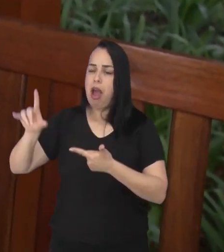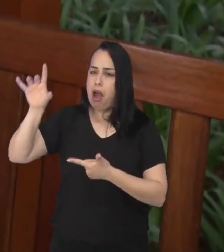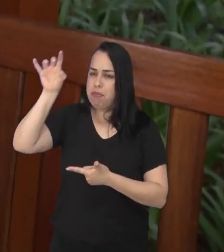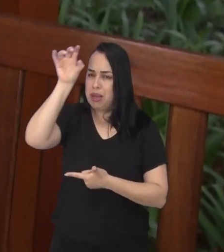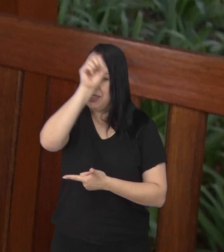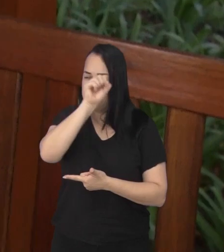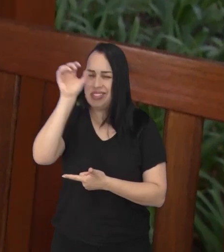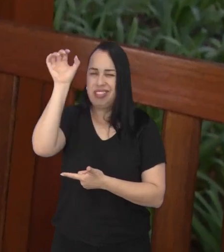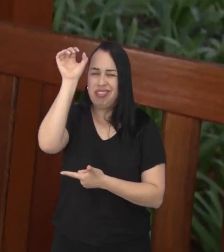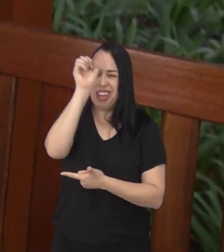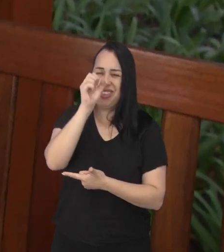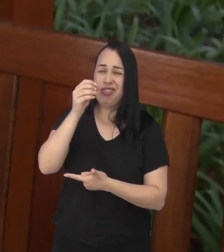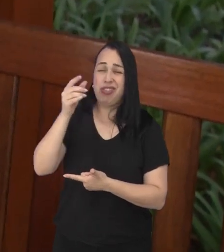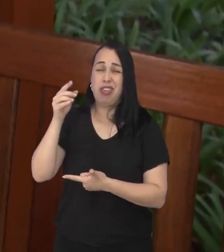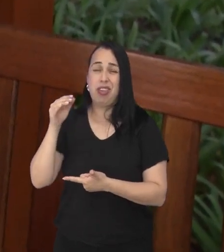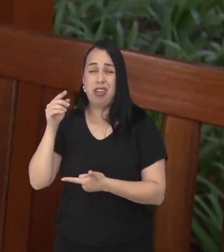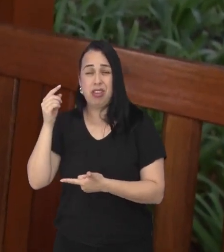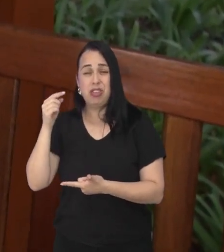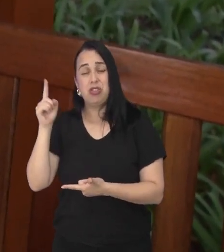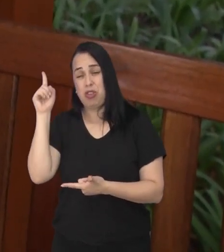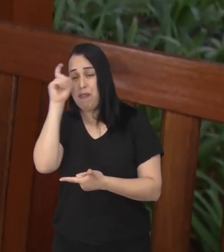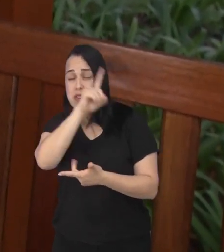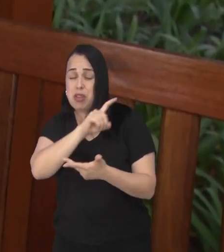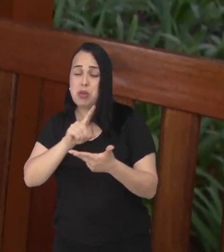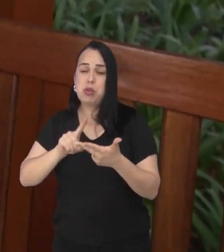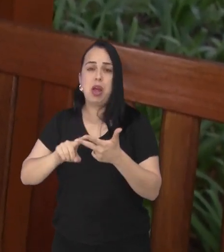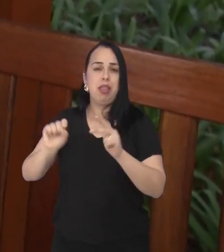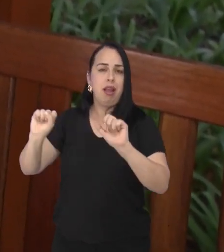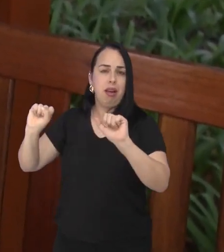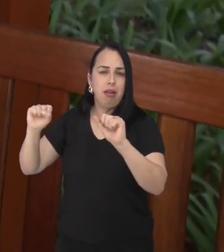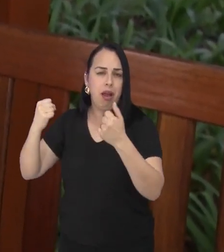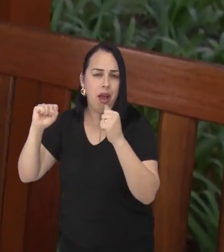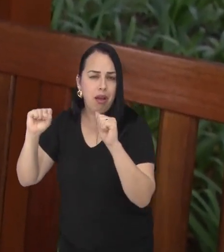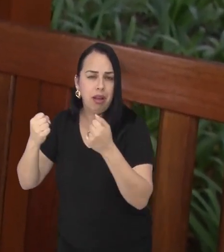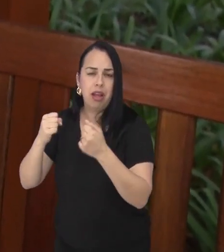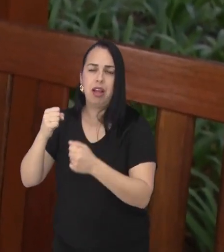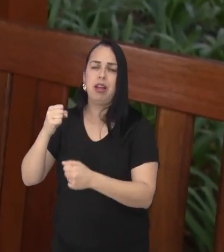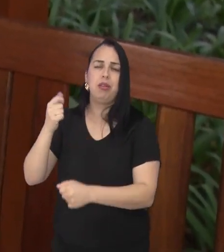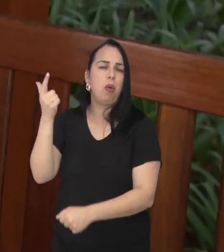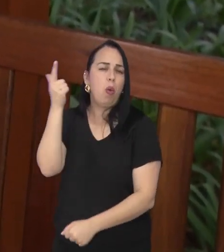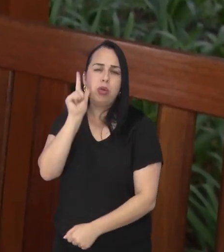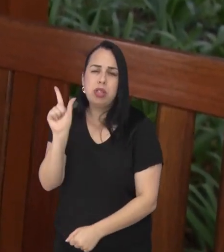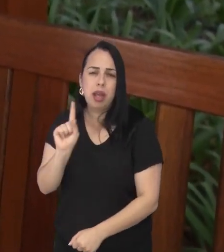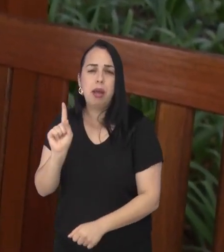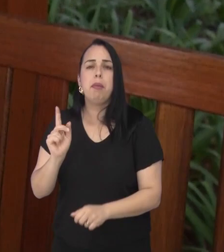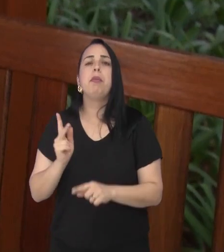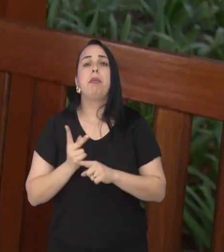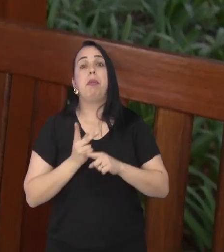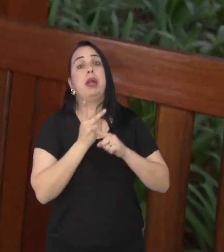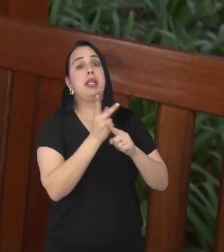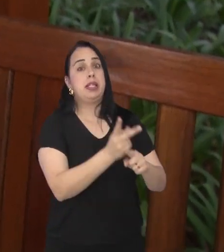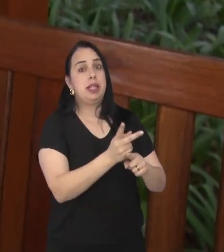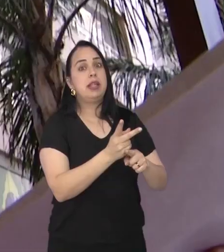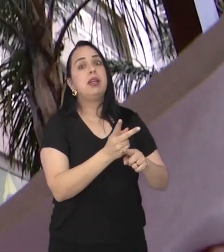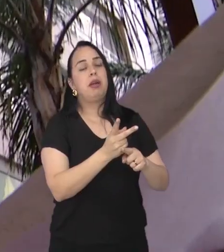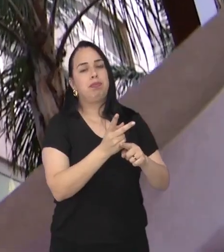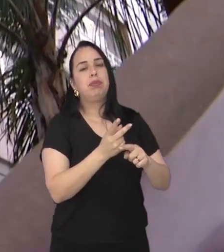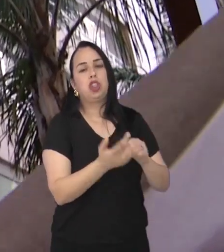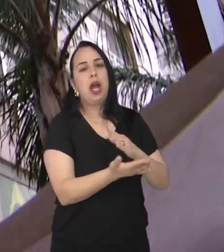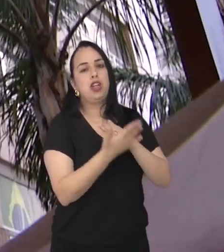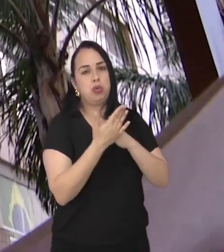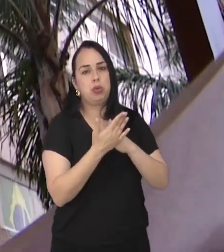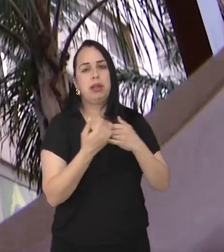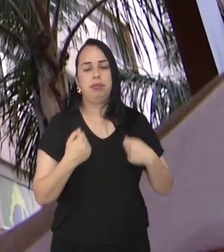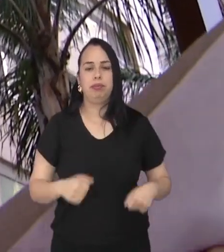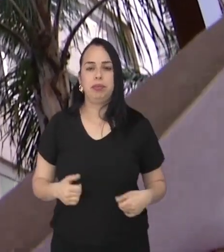aprendizado também na escola, em atividades físicas. Então tem que procurar ajuda, sempre que possível estar alerta. O caso